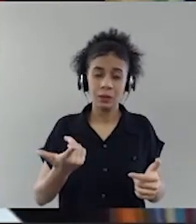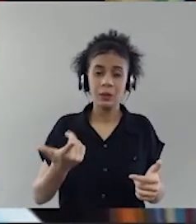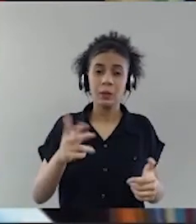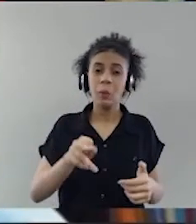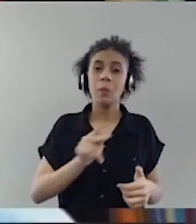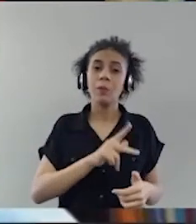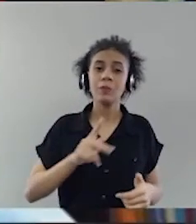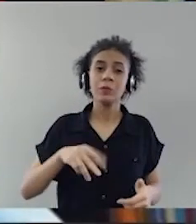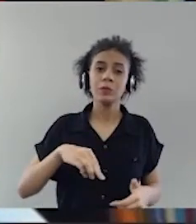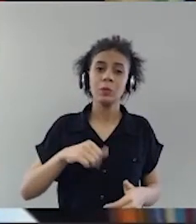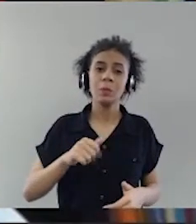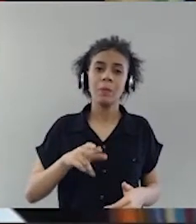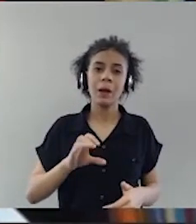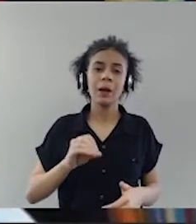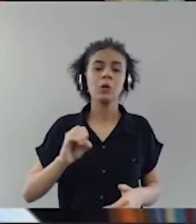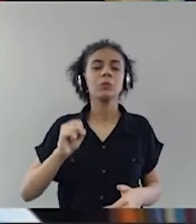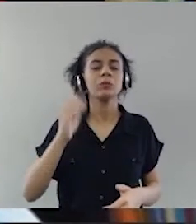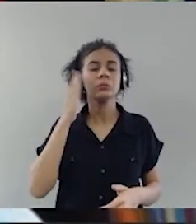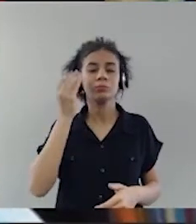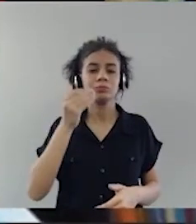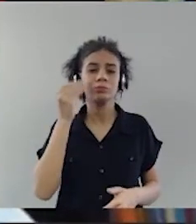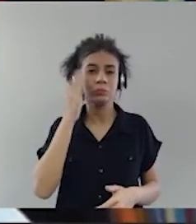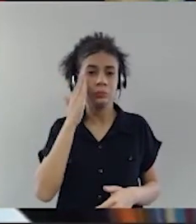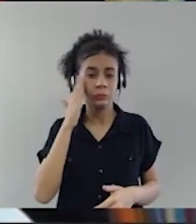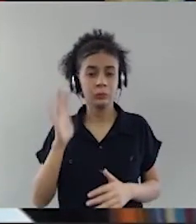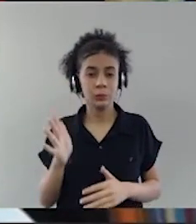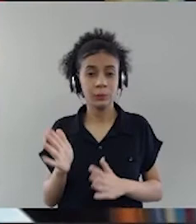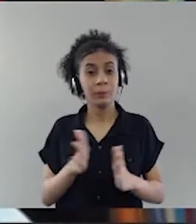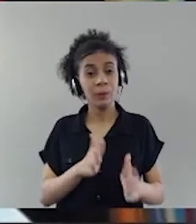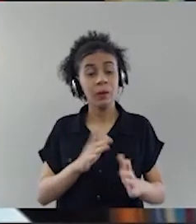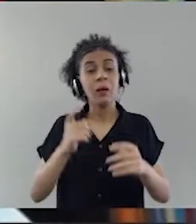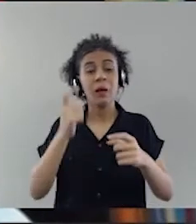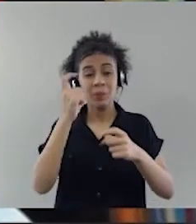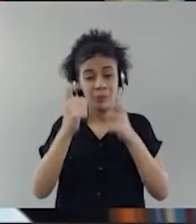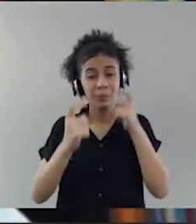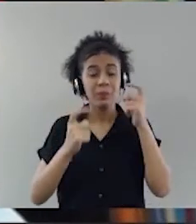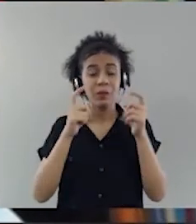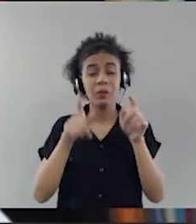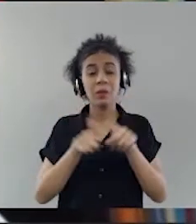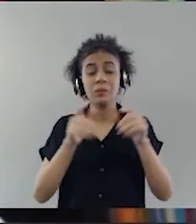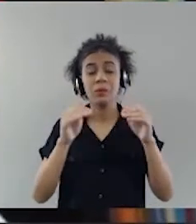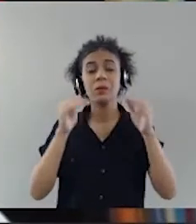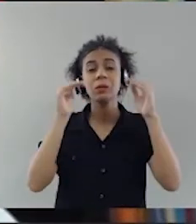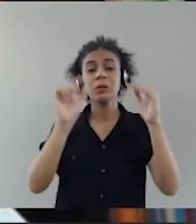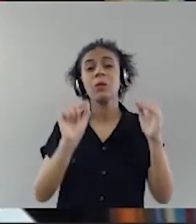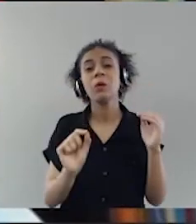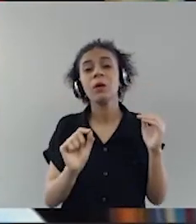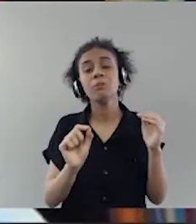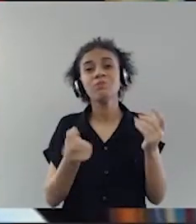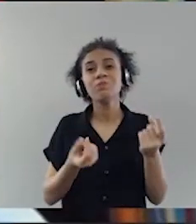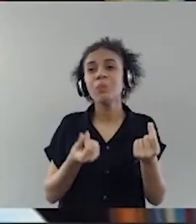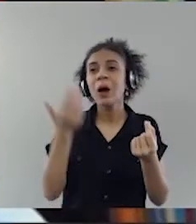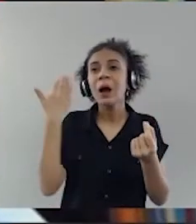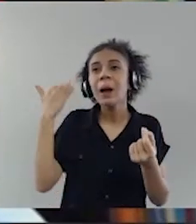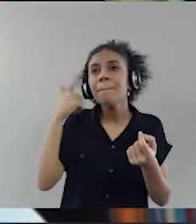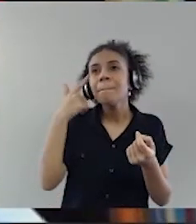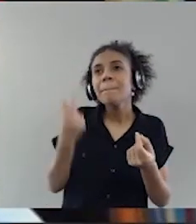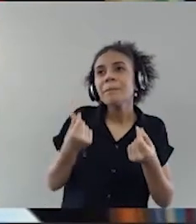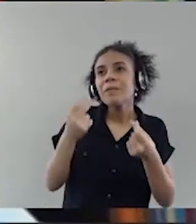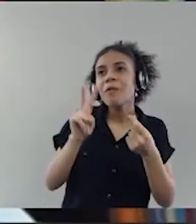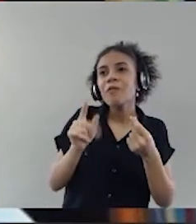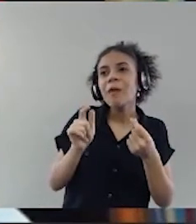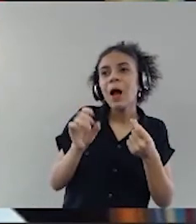Nóbrega entende muito bem. E há uma preocupação com relação, sobretudo, à estimativa inicial de